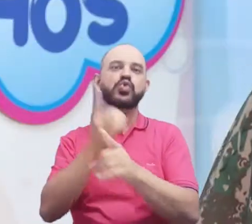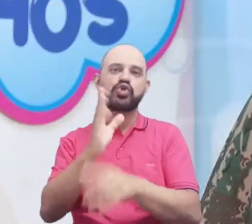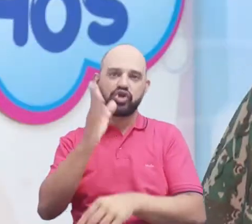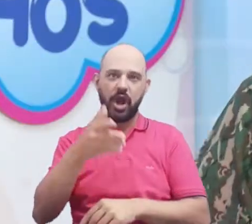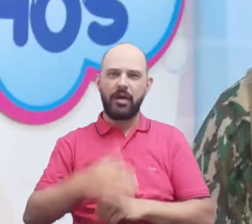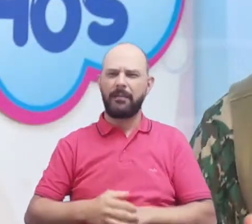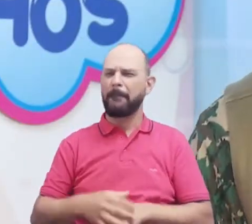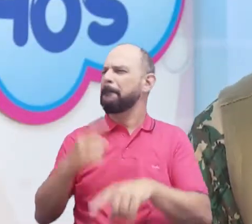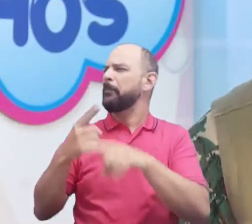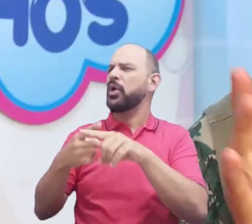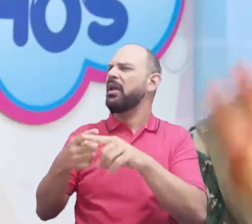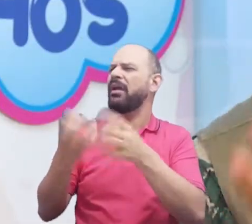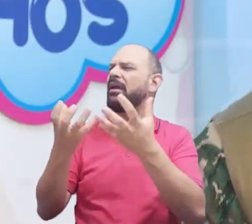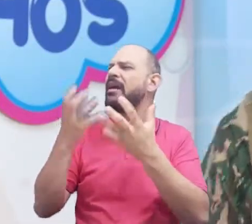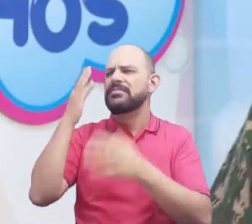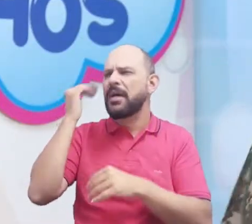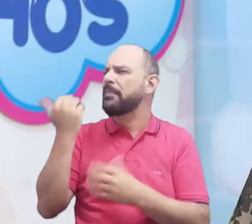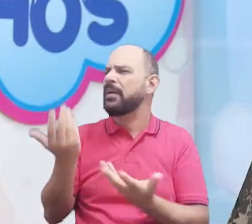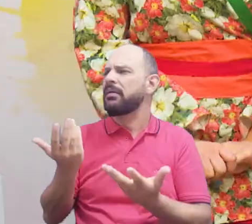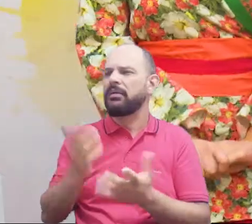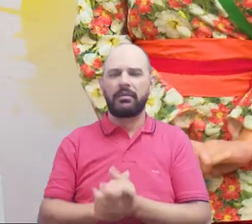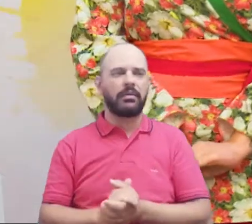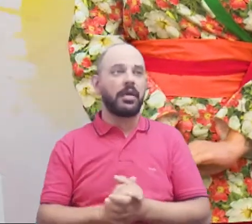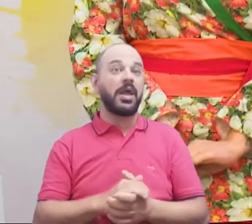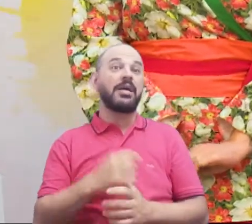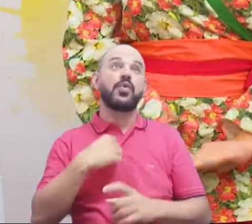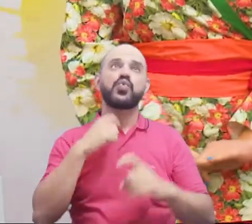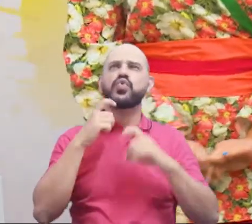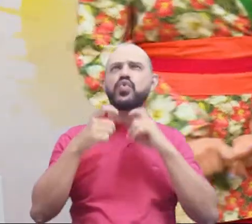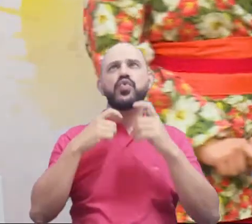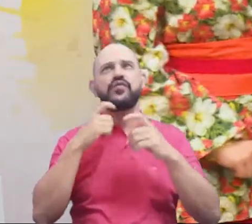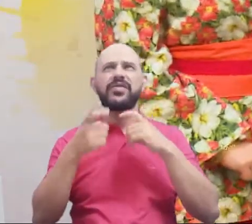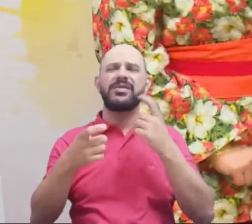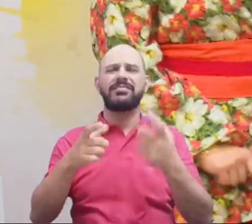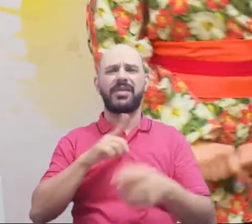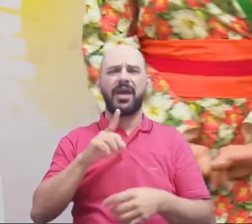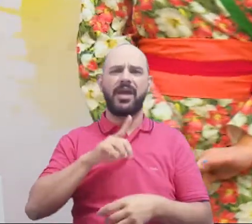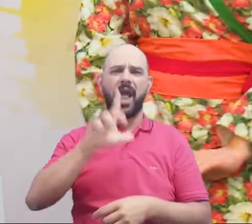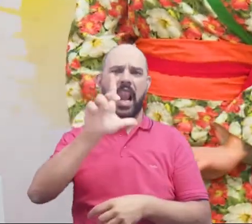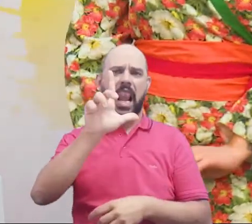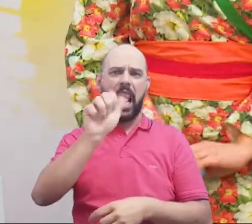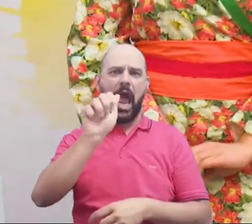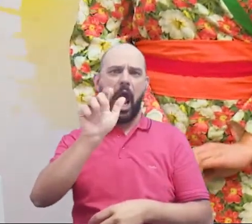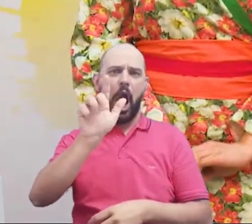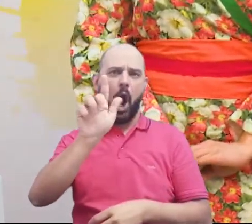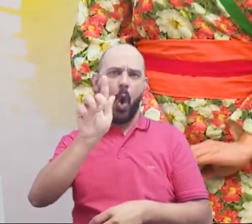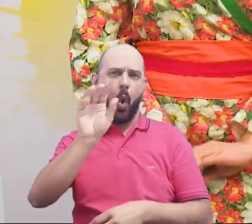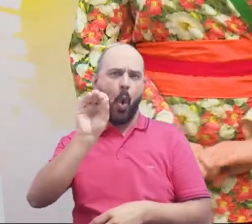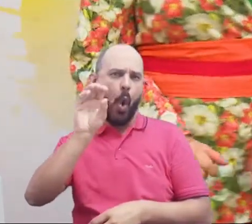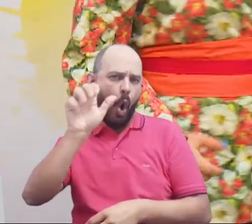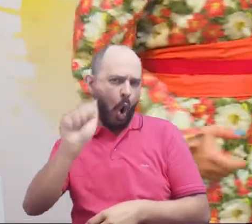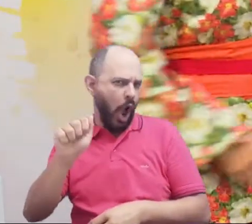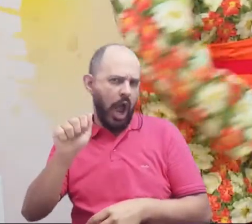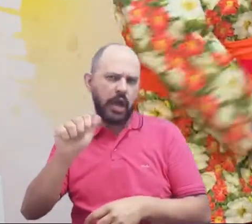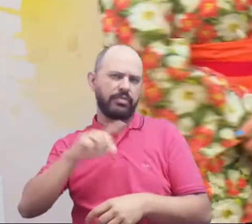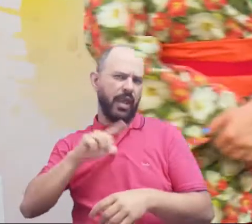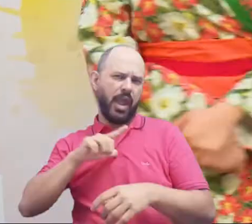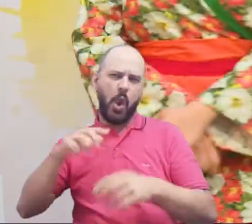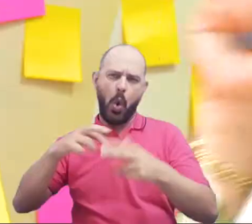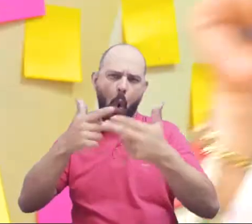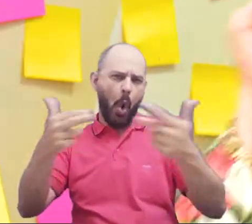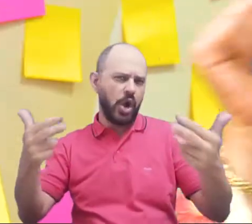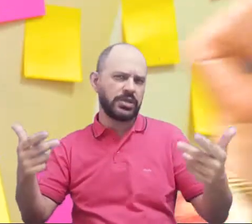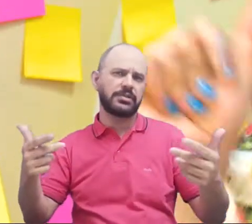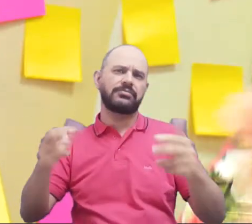por que esse interesse por uma lagoa quadrada, Gláucia? Foi uma dúvida que surgiu. Lagoa tem tanta coisa, poderia ter outras